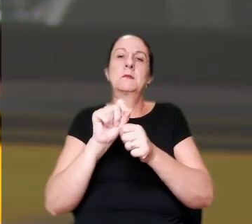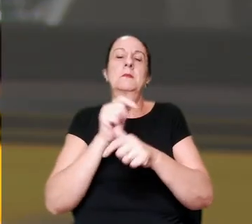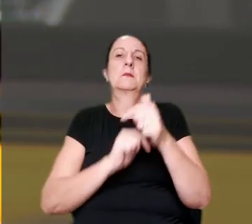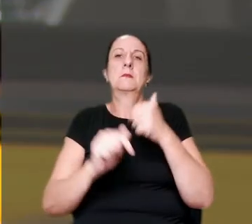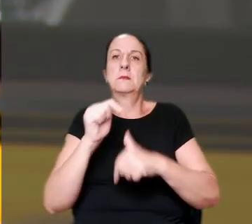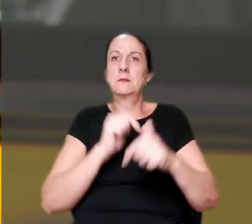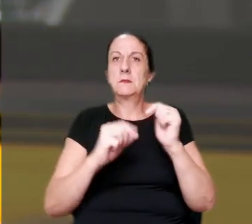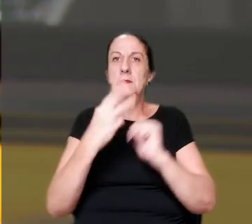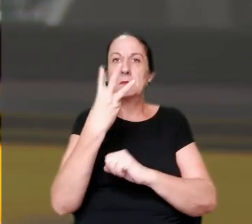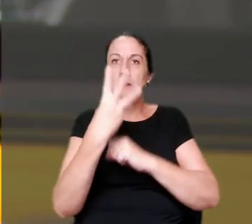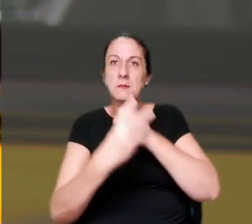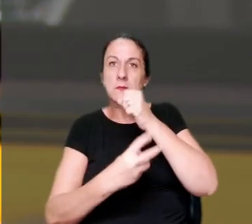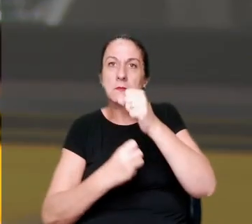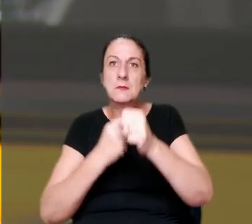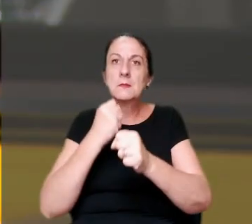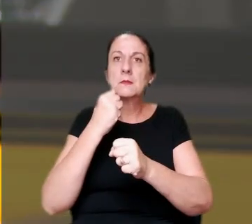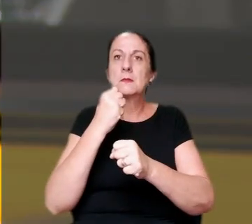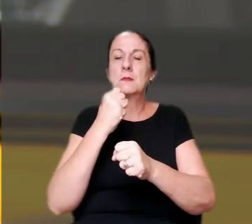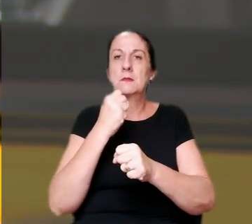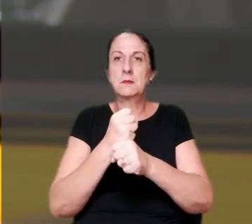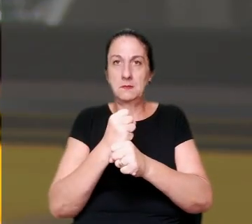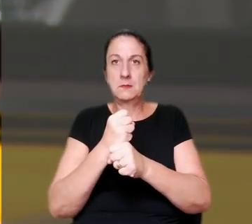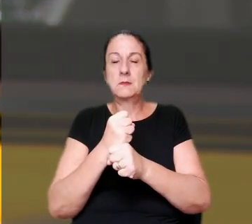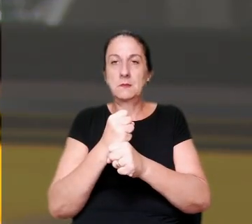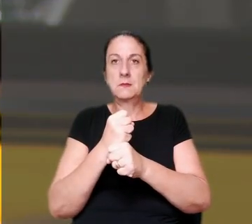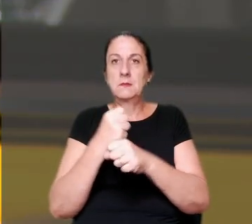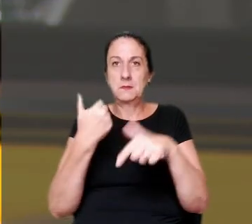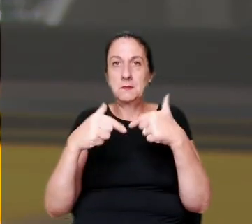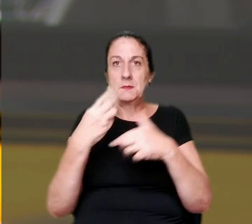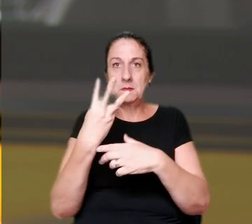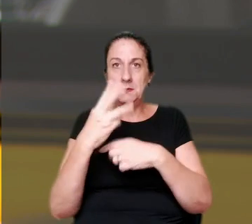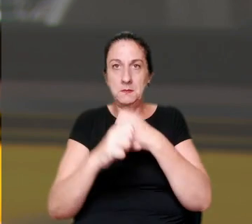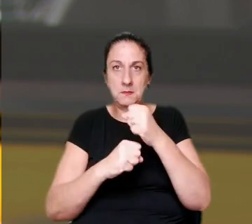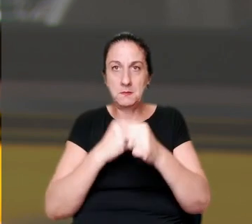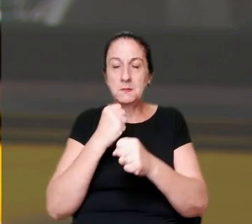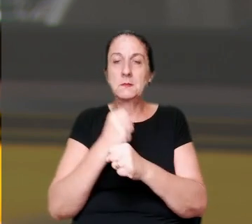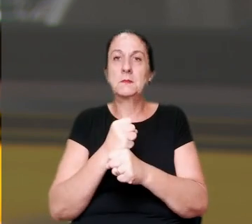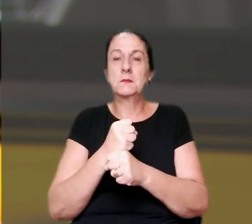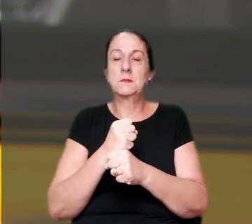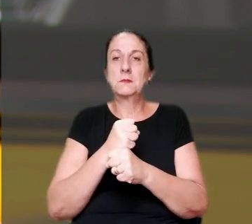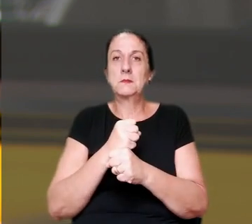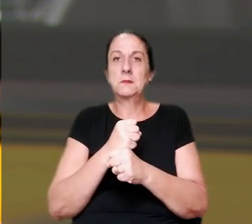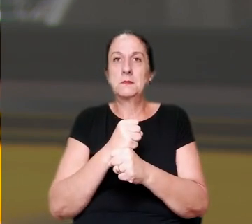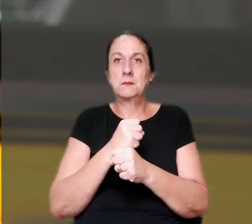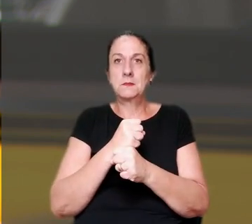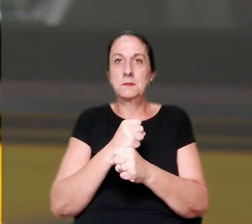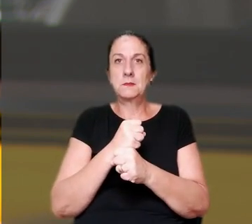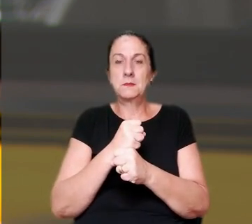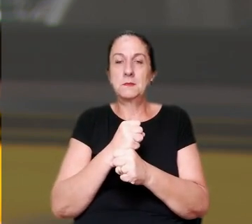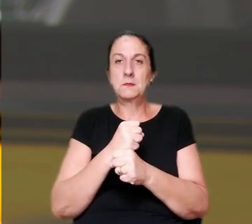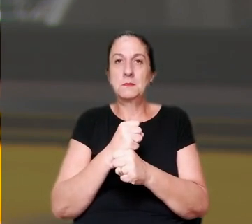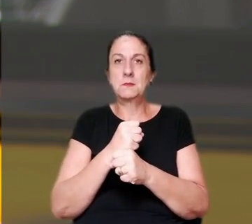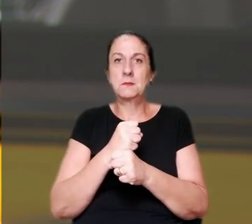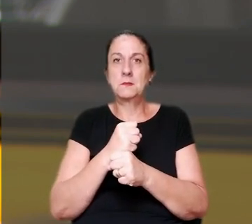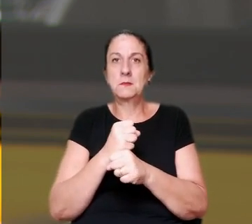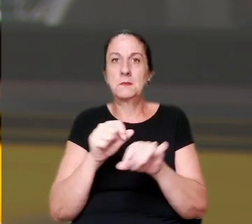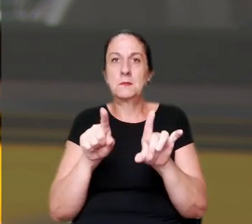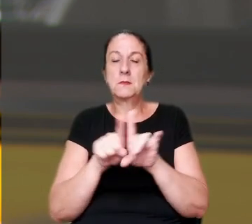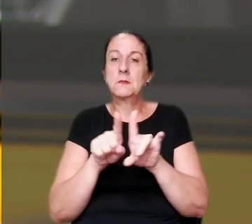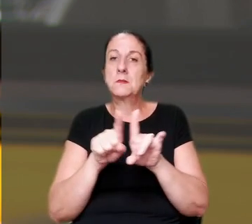e fazer um trabalho durante 3 anos, uma data de 3 anos, né? De 3